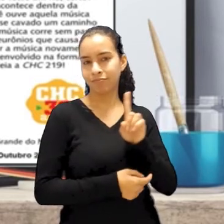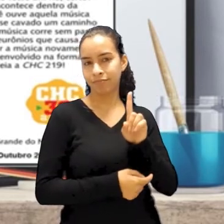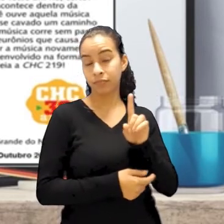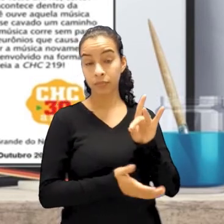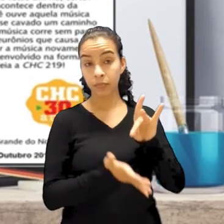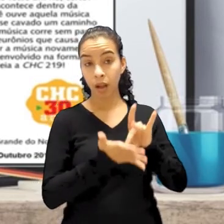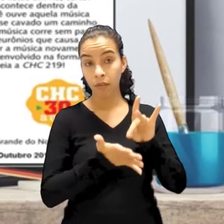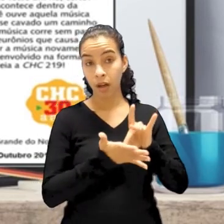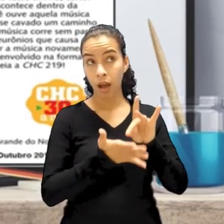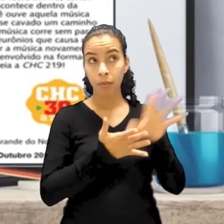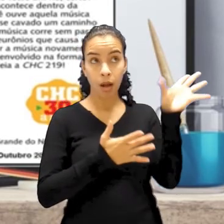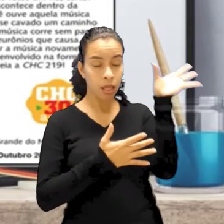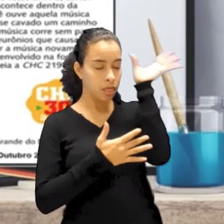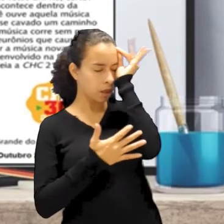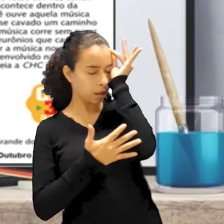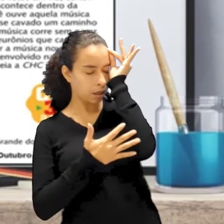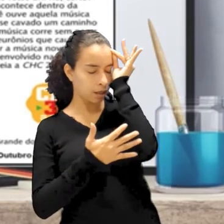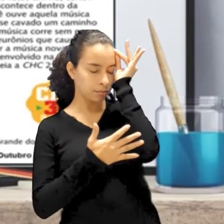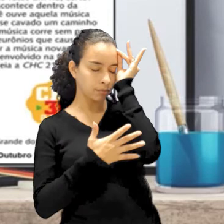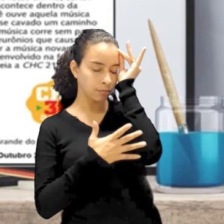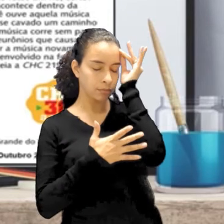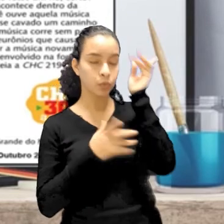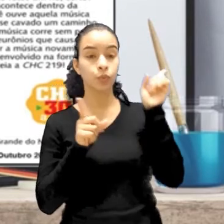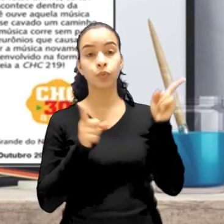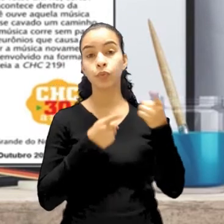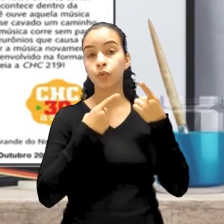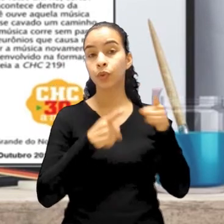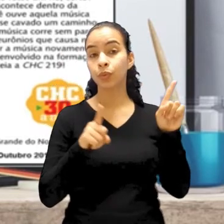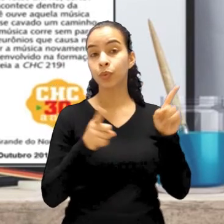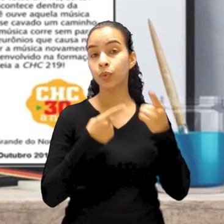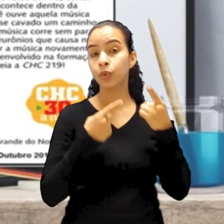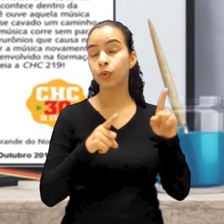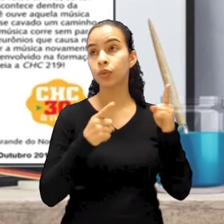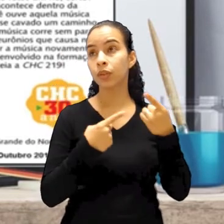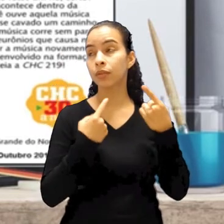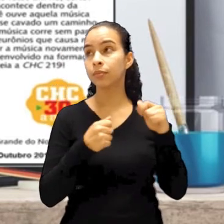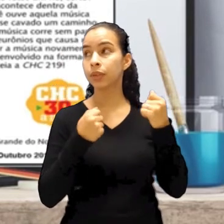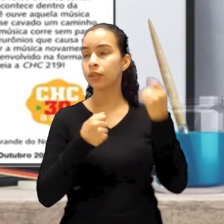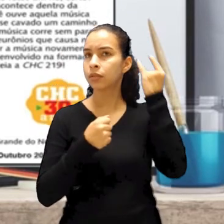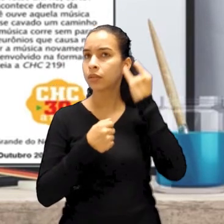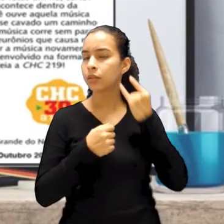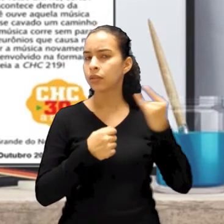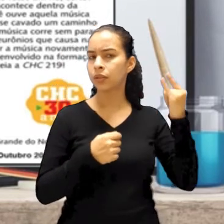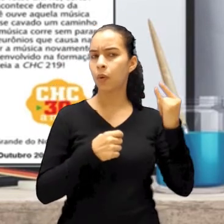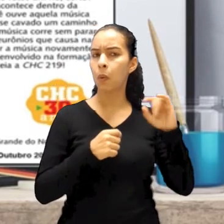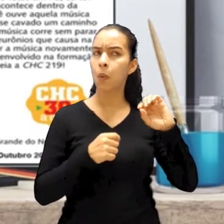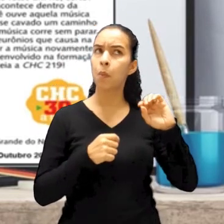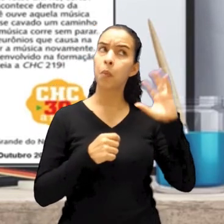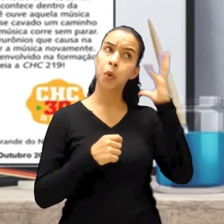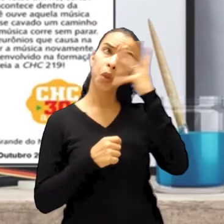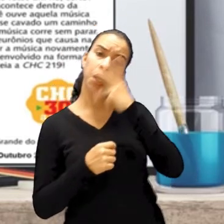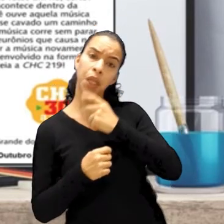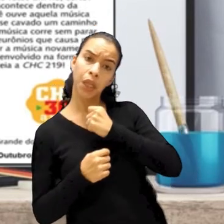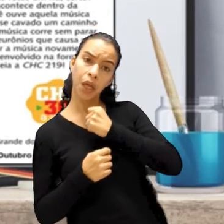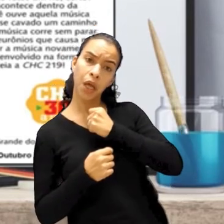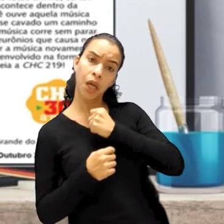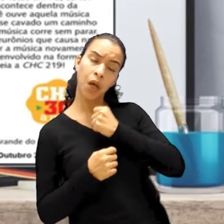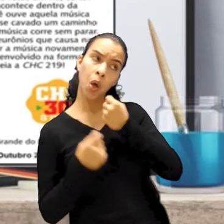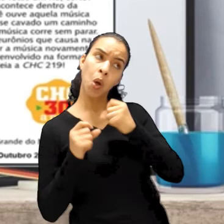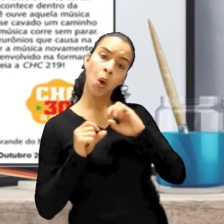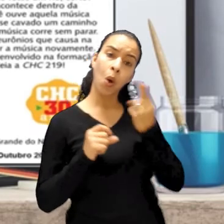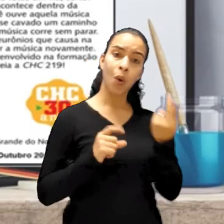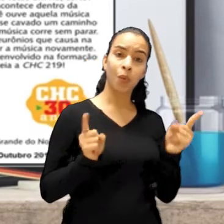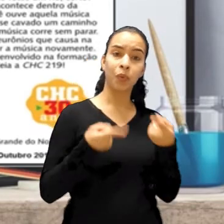para se fixar na mente, o importante é que a música chame bastante atenção, por ser muito bonita ou